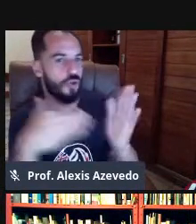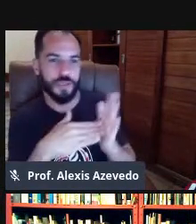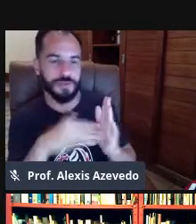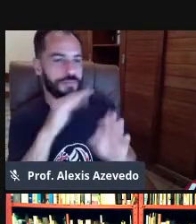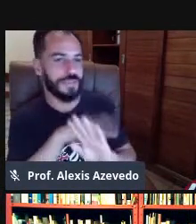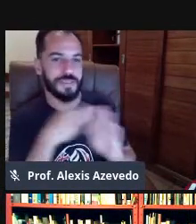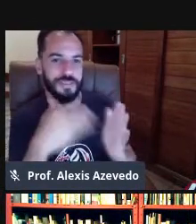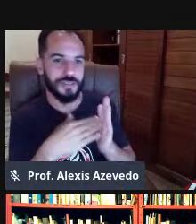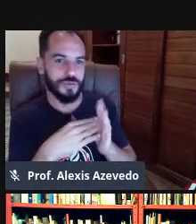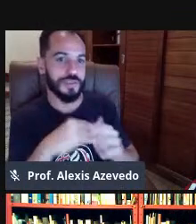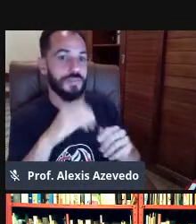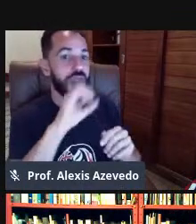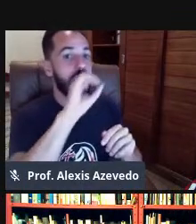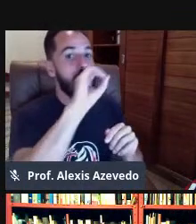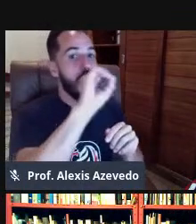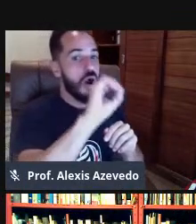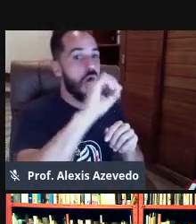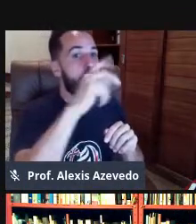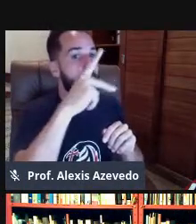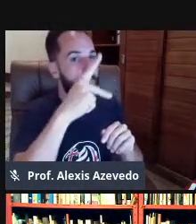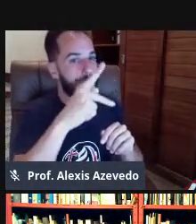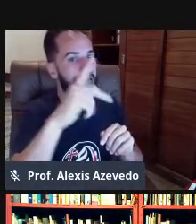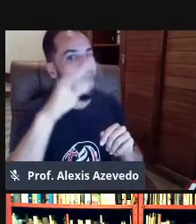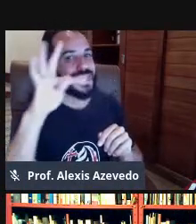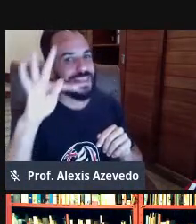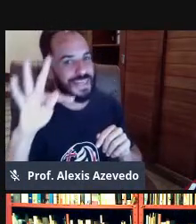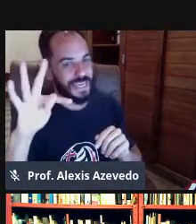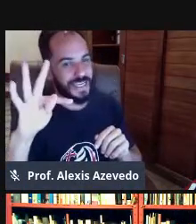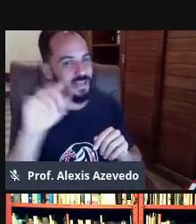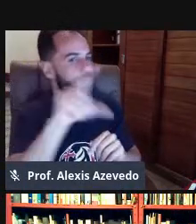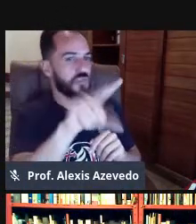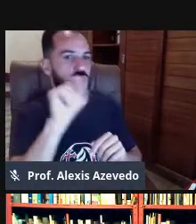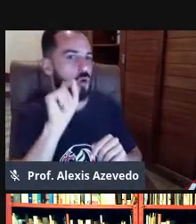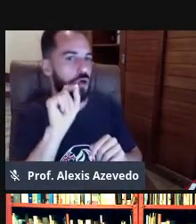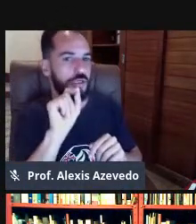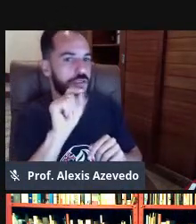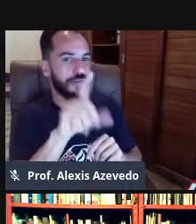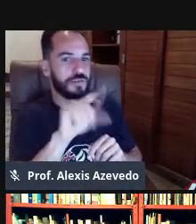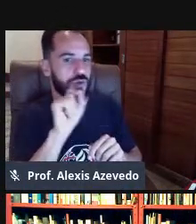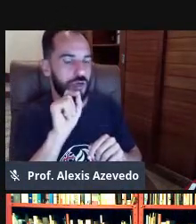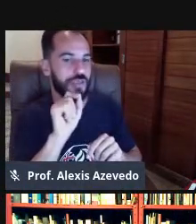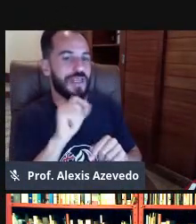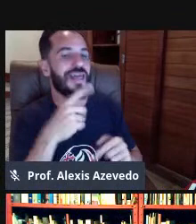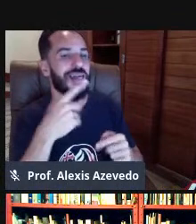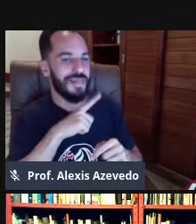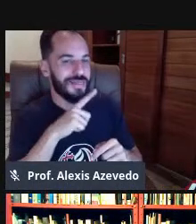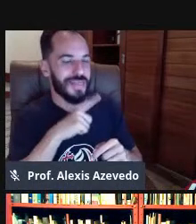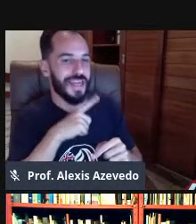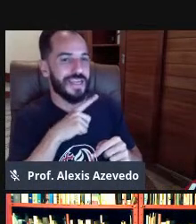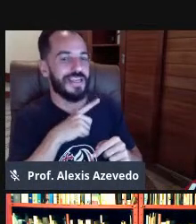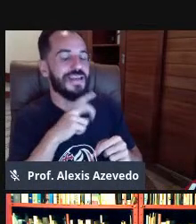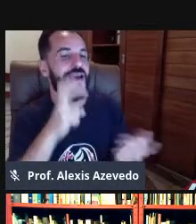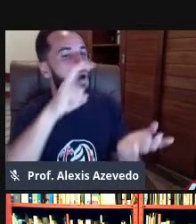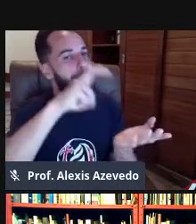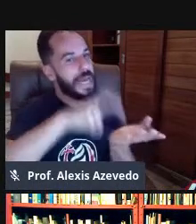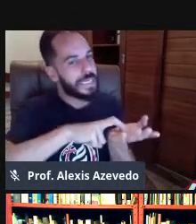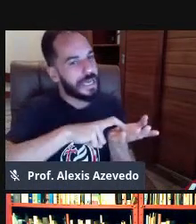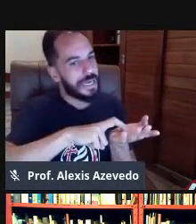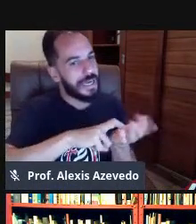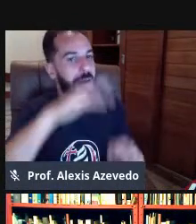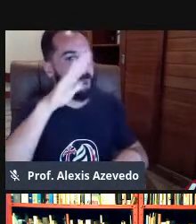As OPTs vão ser oferecidas mais de uma por turno, né, e você pode escolher uma